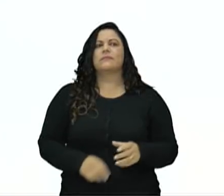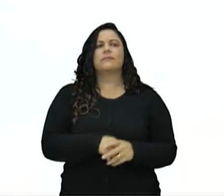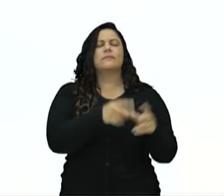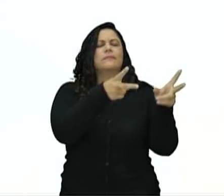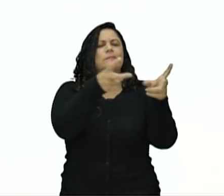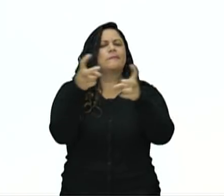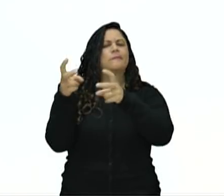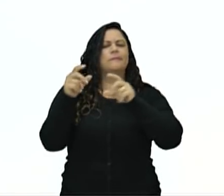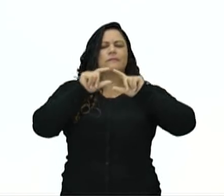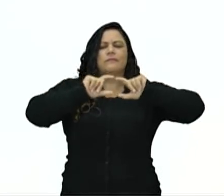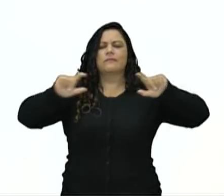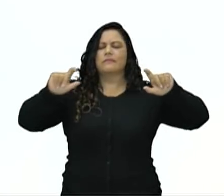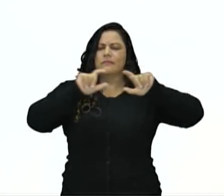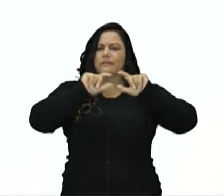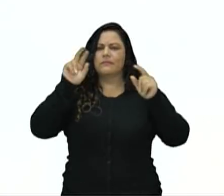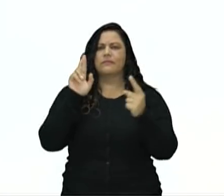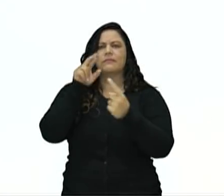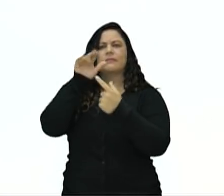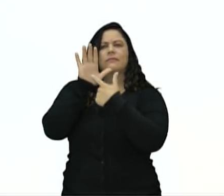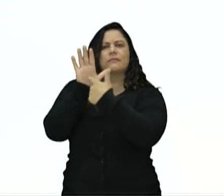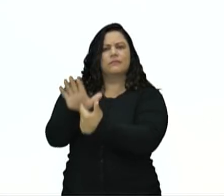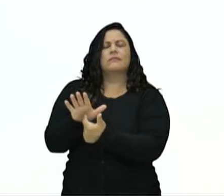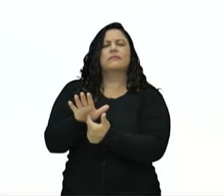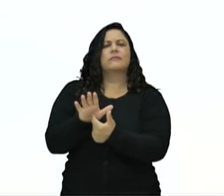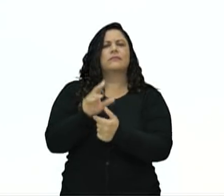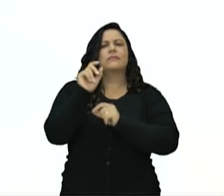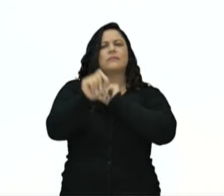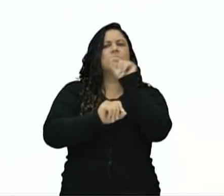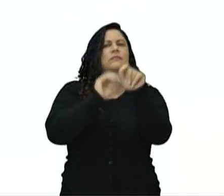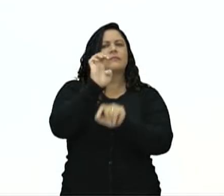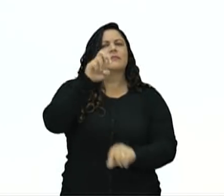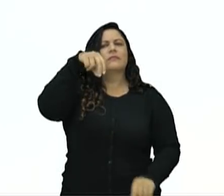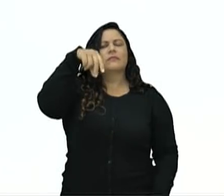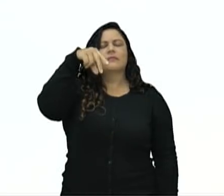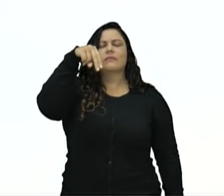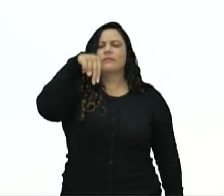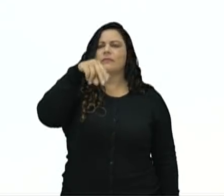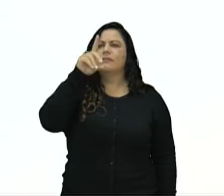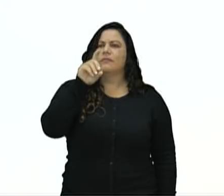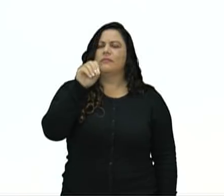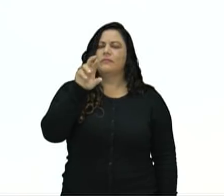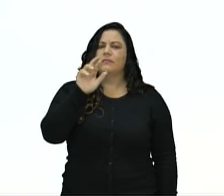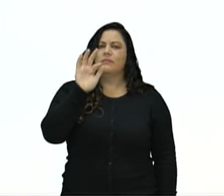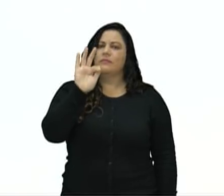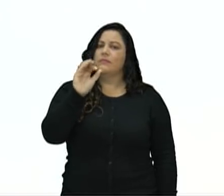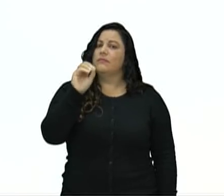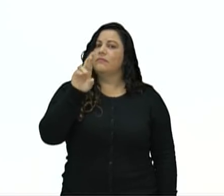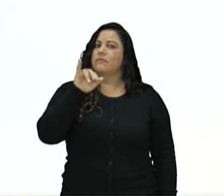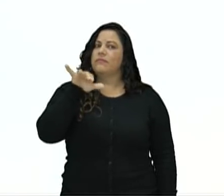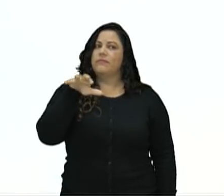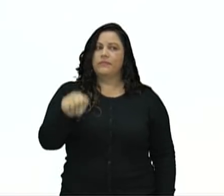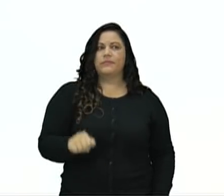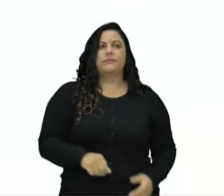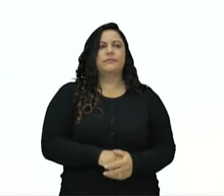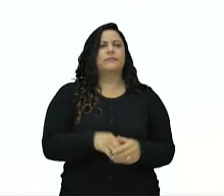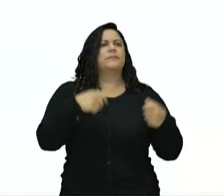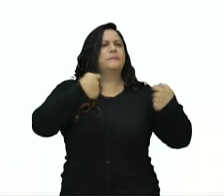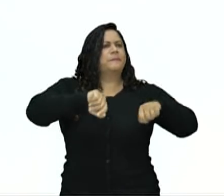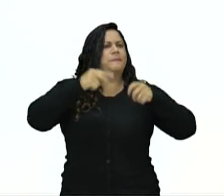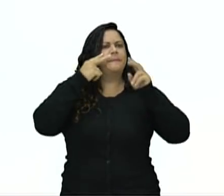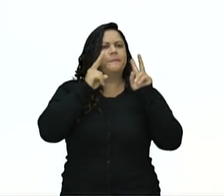a seguir e indique qual é a função referencial endofórica. Você precisa verdadeira beleza